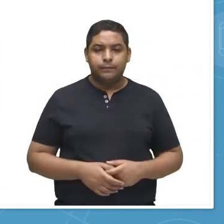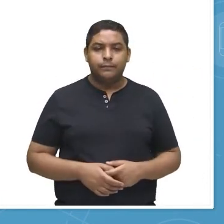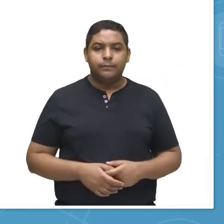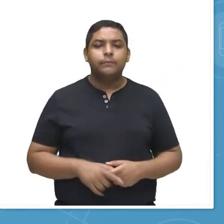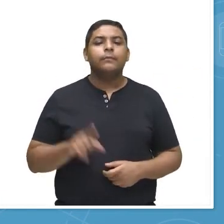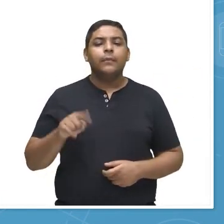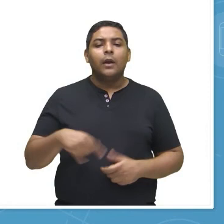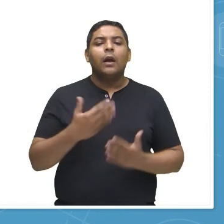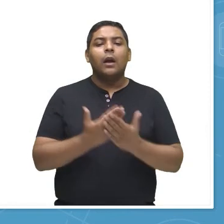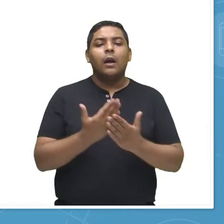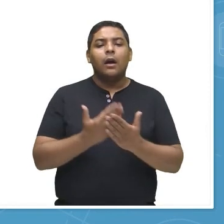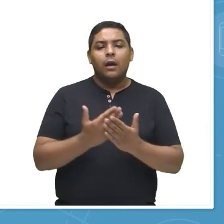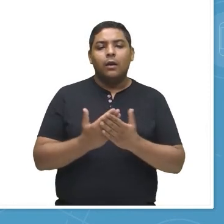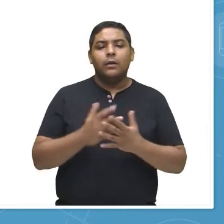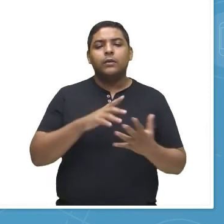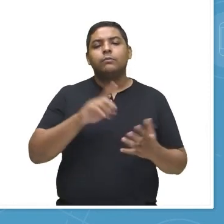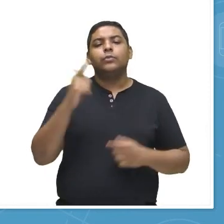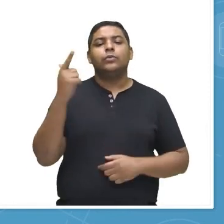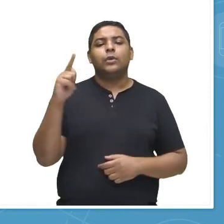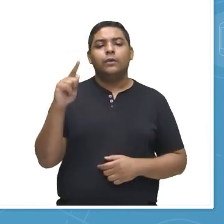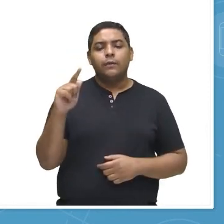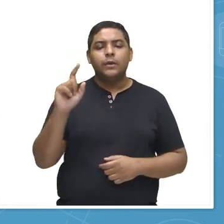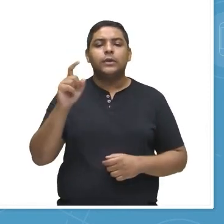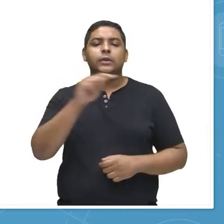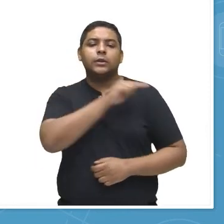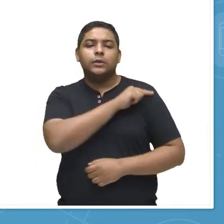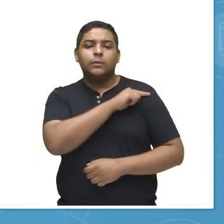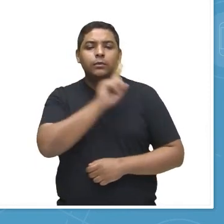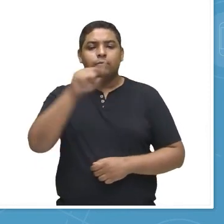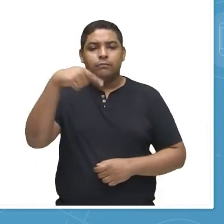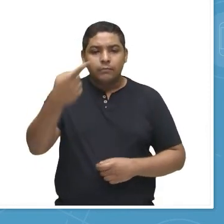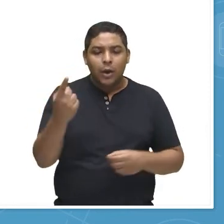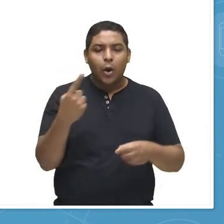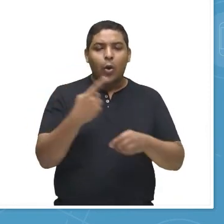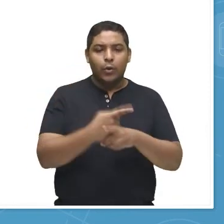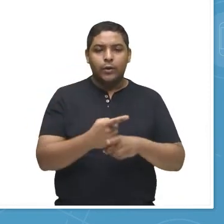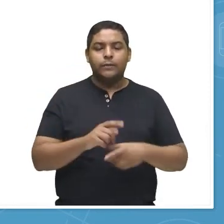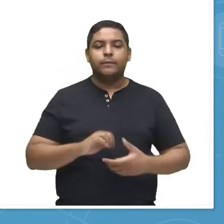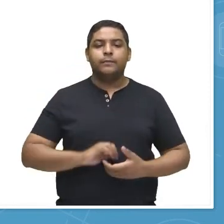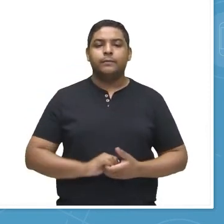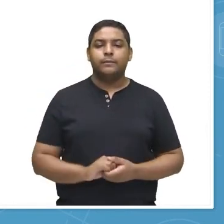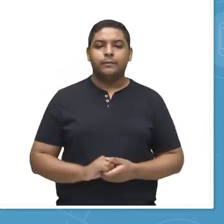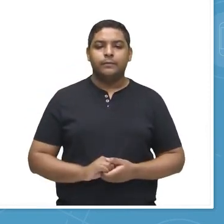aula de geografia do 7º ano. A gente se encontra numa outra oportunidade. Tchau, tchau.